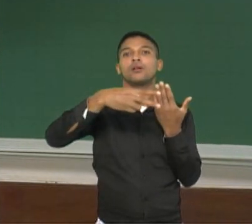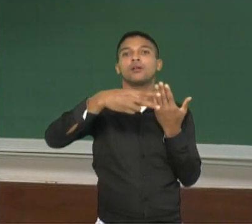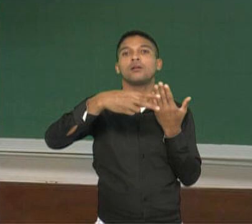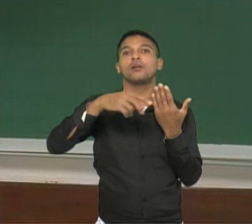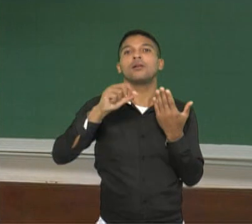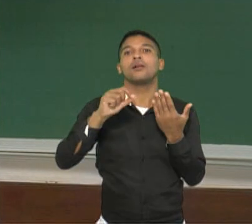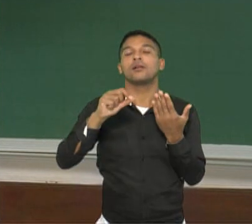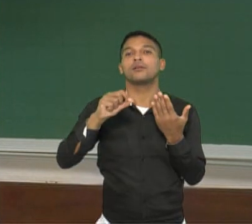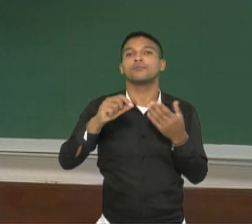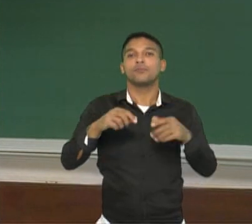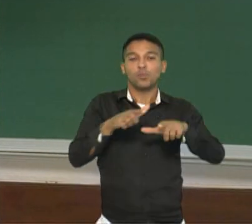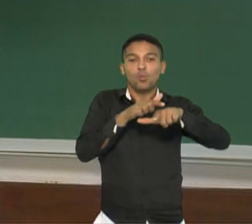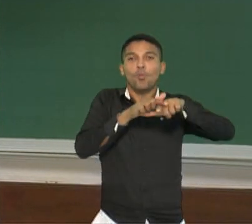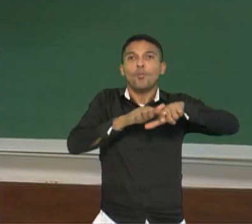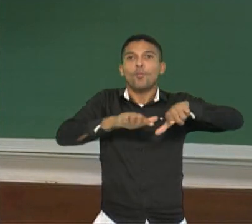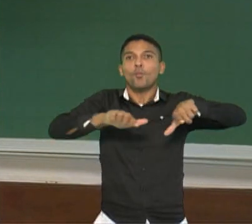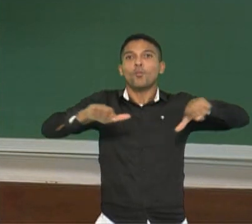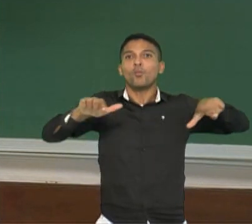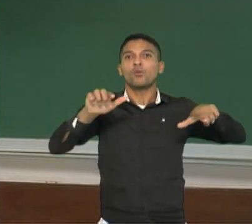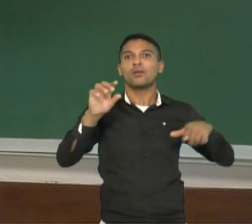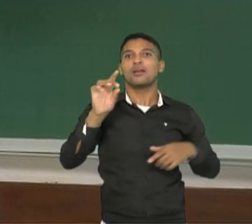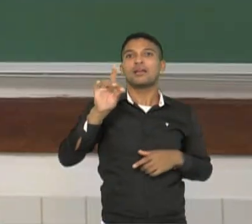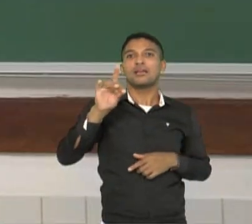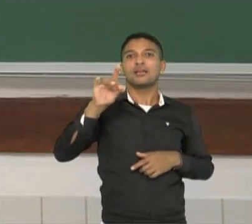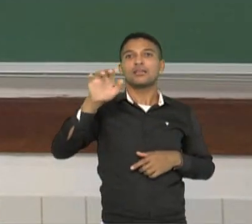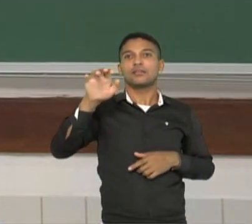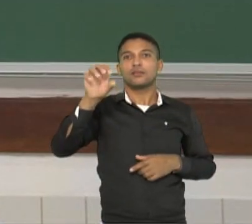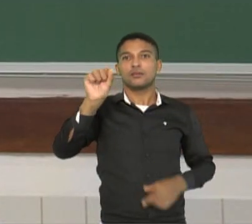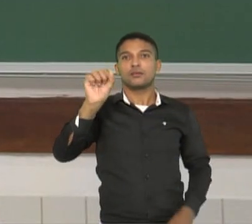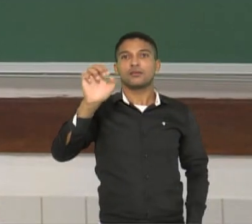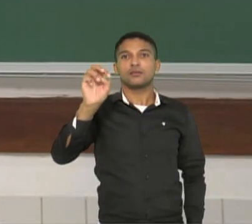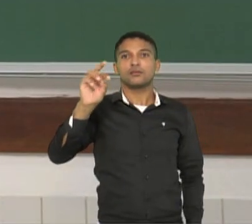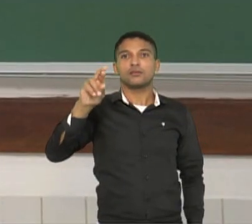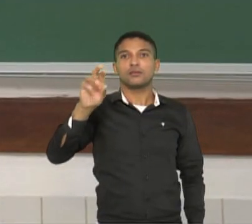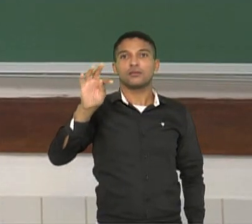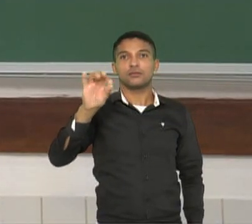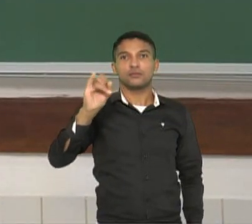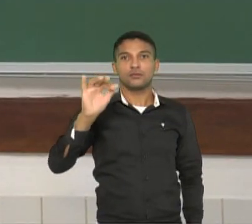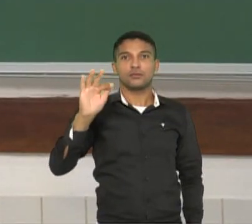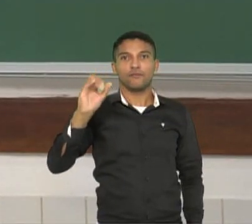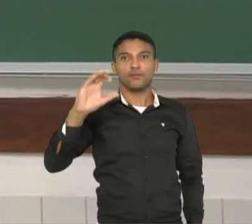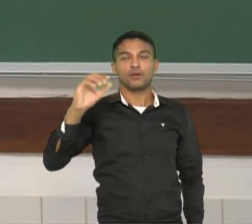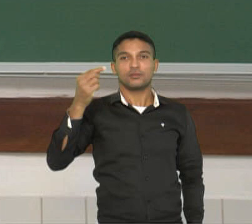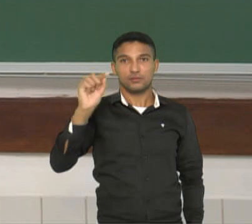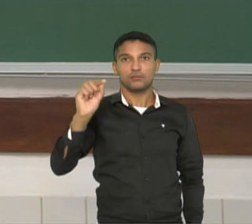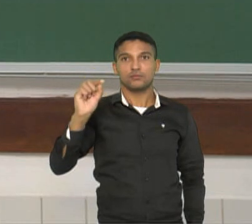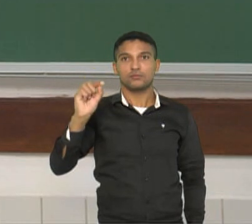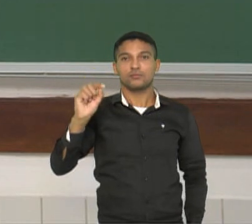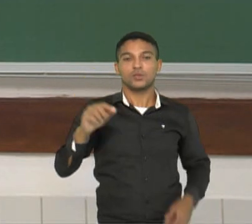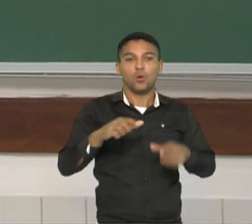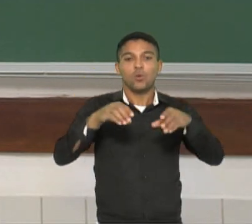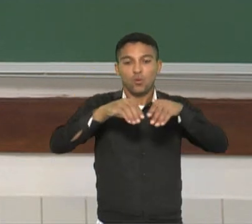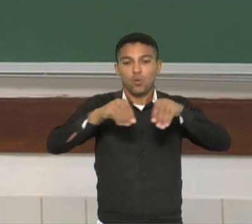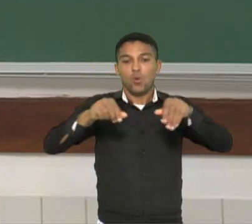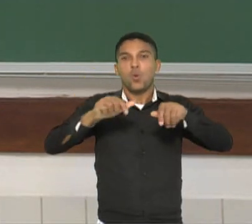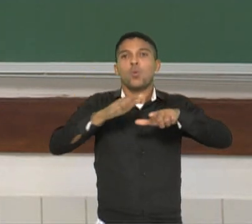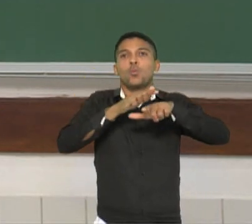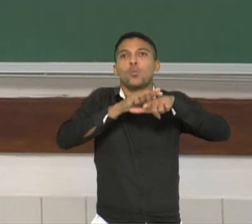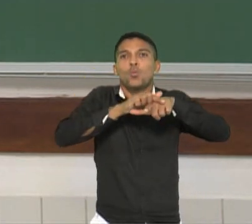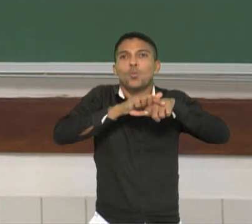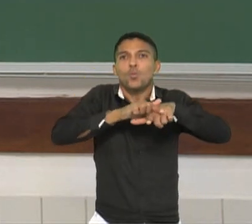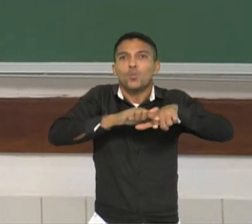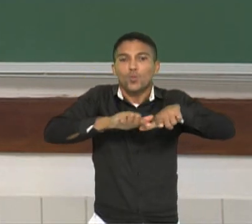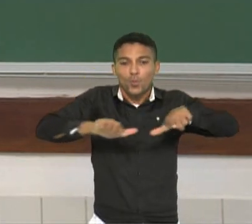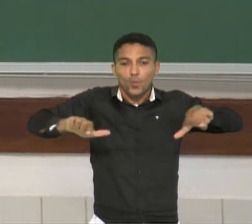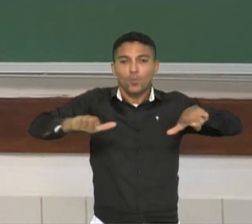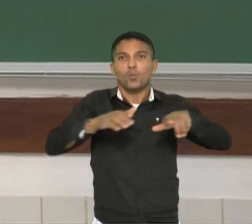vem resultando na desertificação. E agora, para a gente ir caminhando na nossa aula, o nosso quiz. Para você